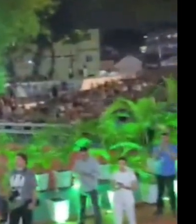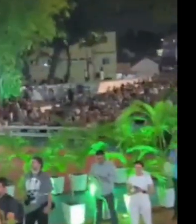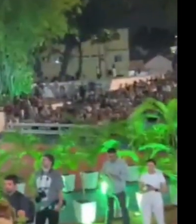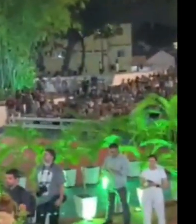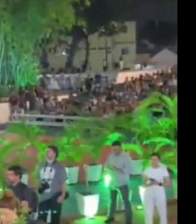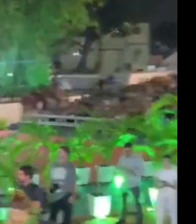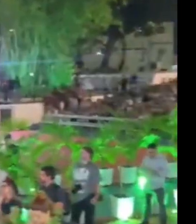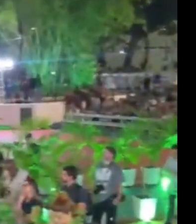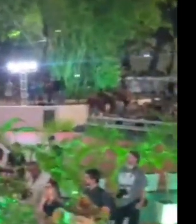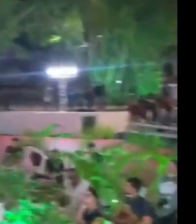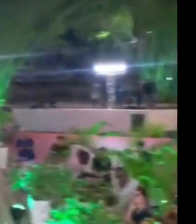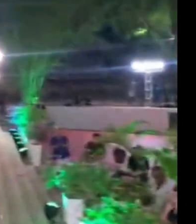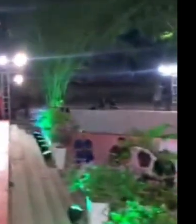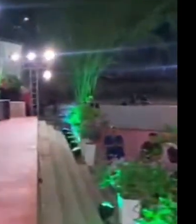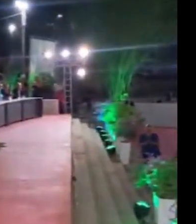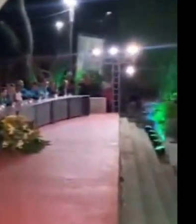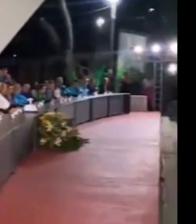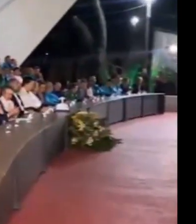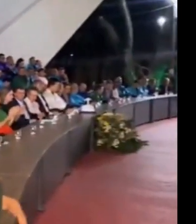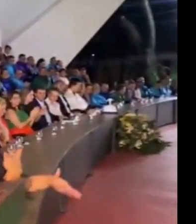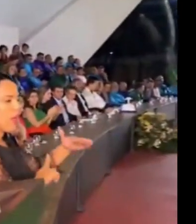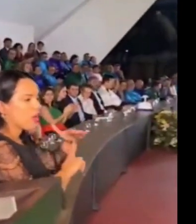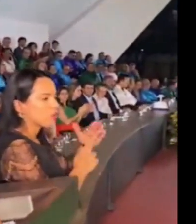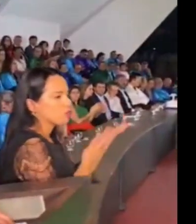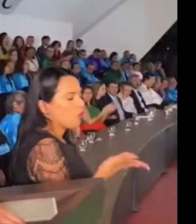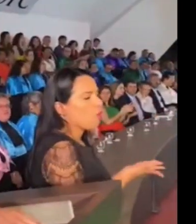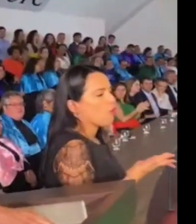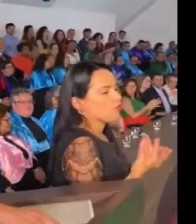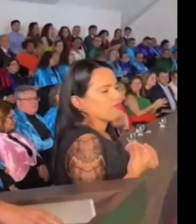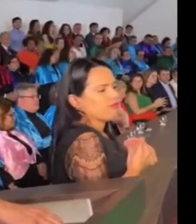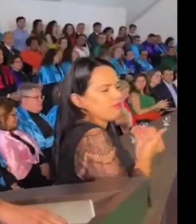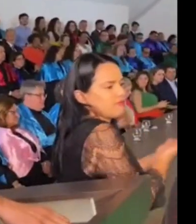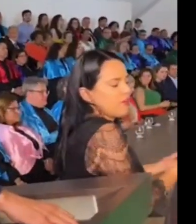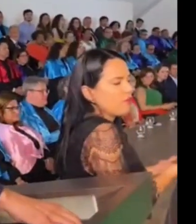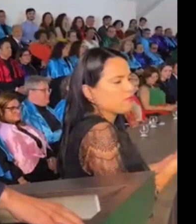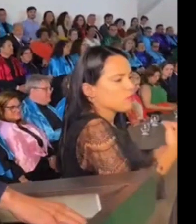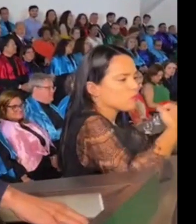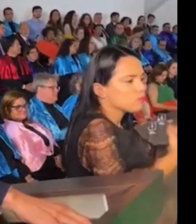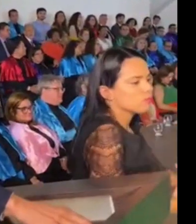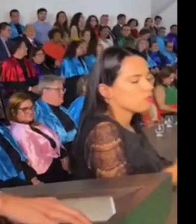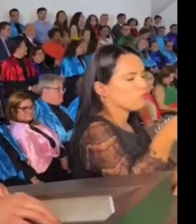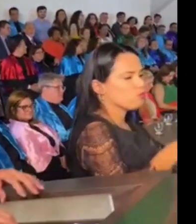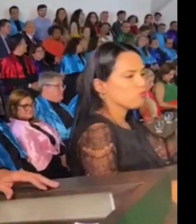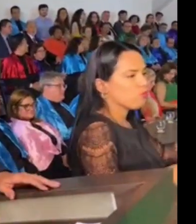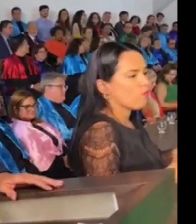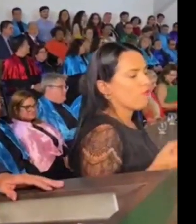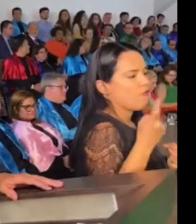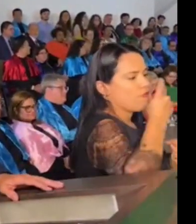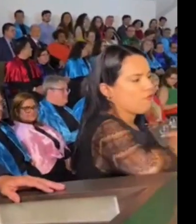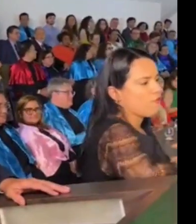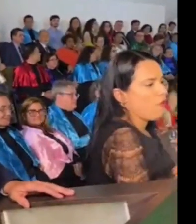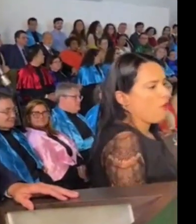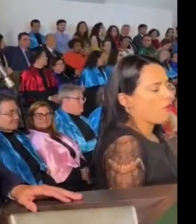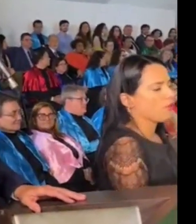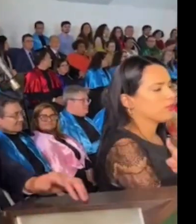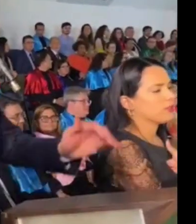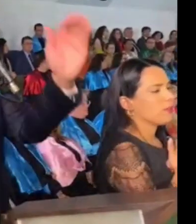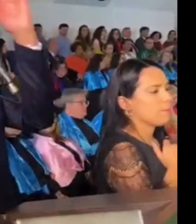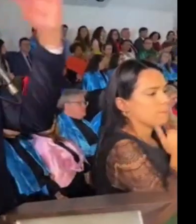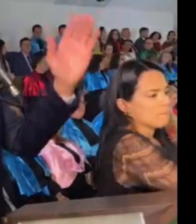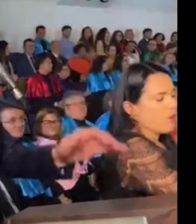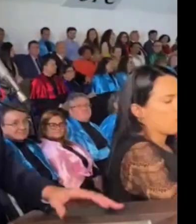que aconteceu com o nosso querido reitor, que hoje devolvemos a ele, com justa causa, o retorno ao cargo